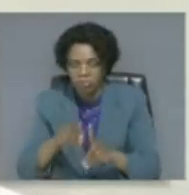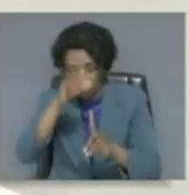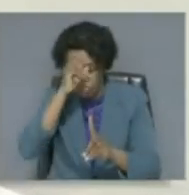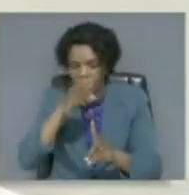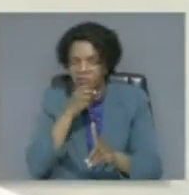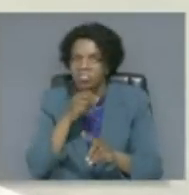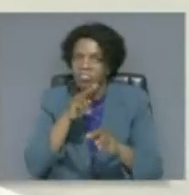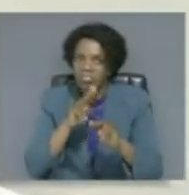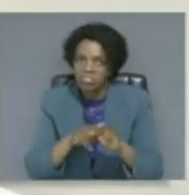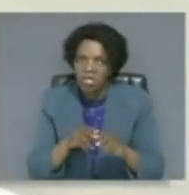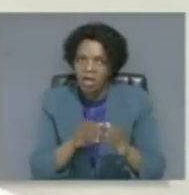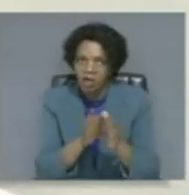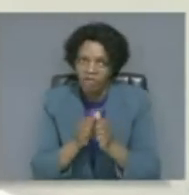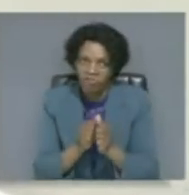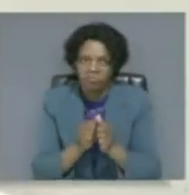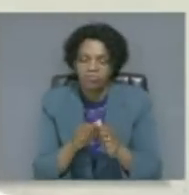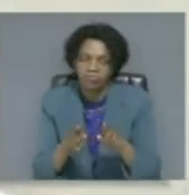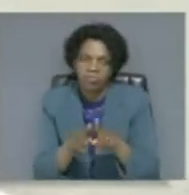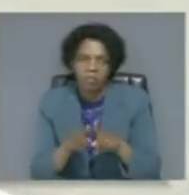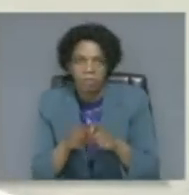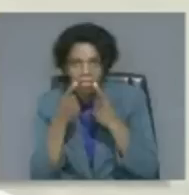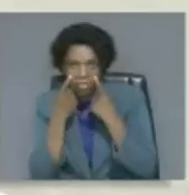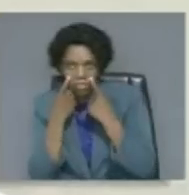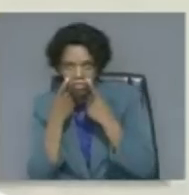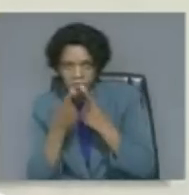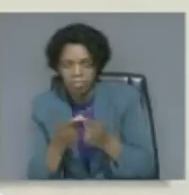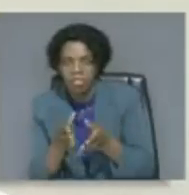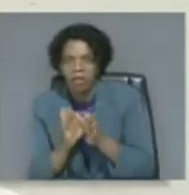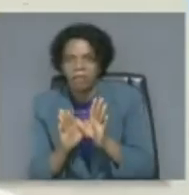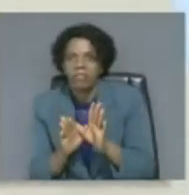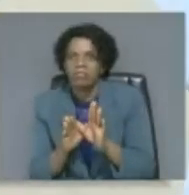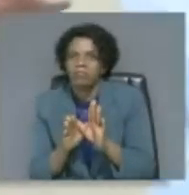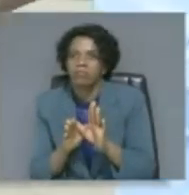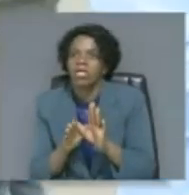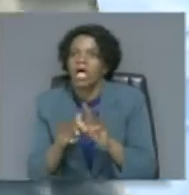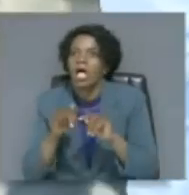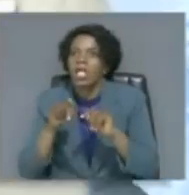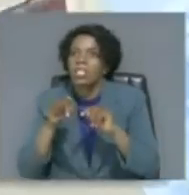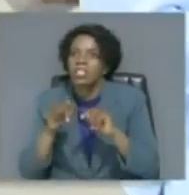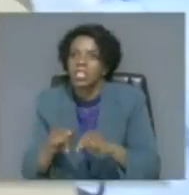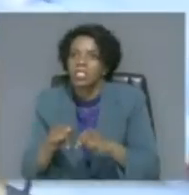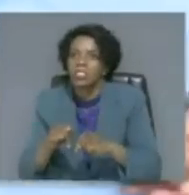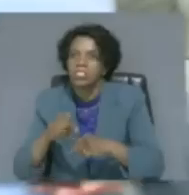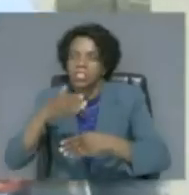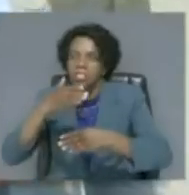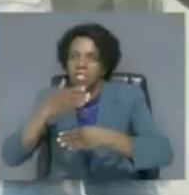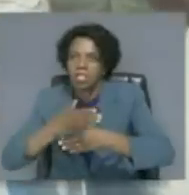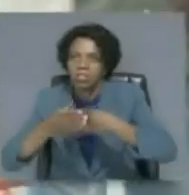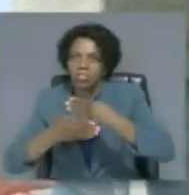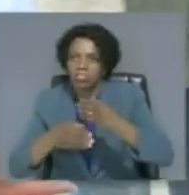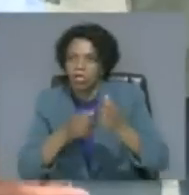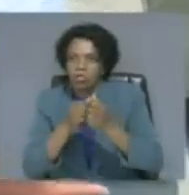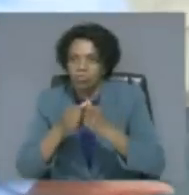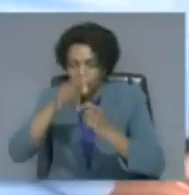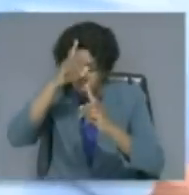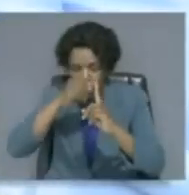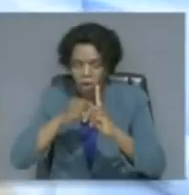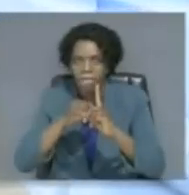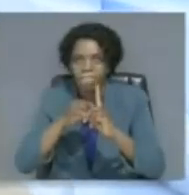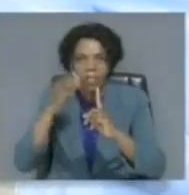testemunharam então a inauguração desta obra. Tenho comigo o ministro da Administração das Obras Públicas e